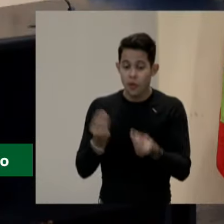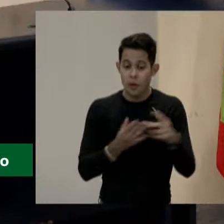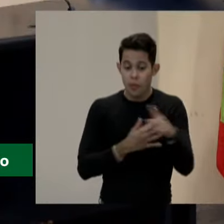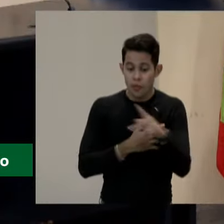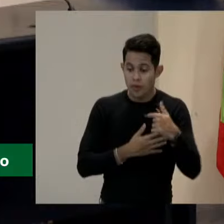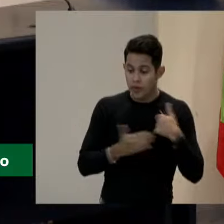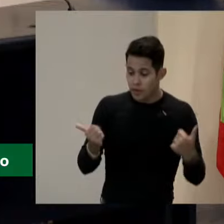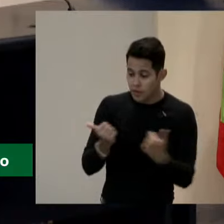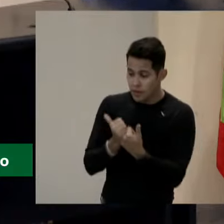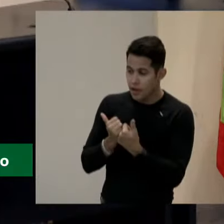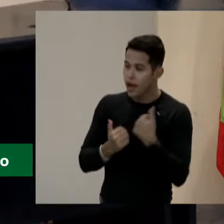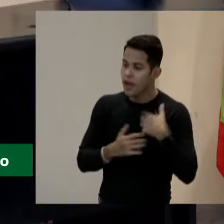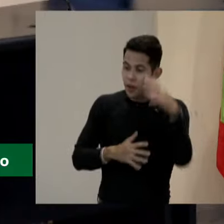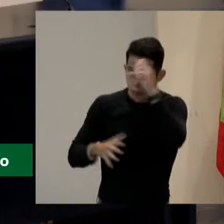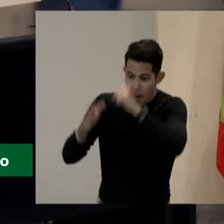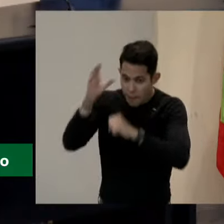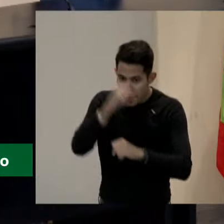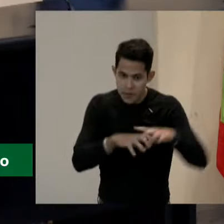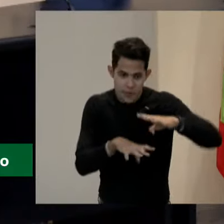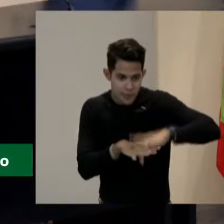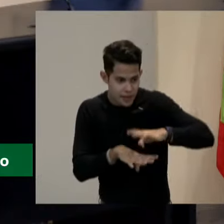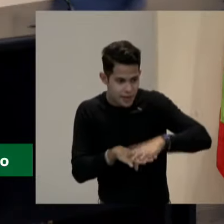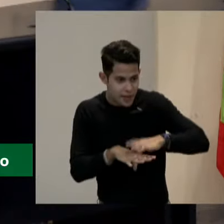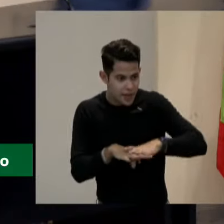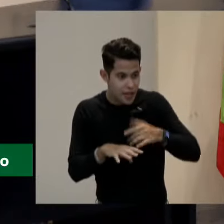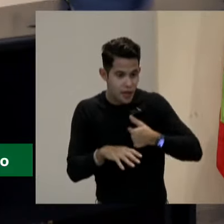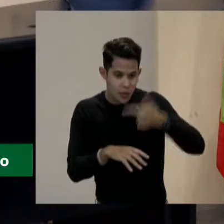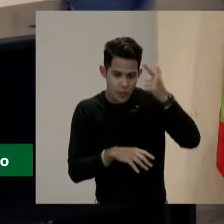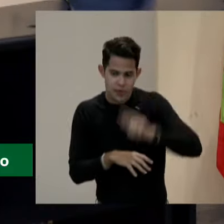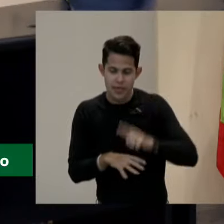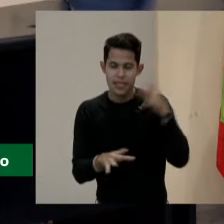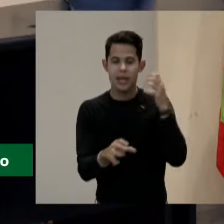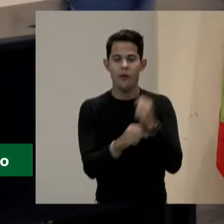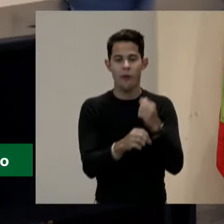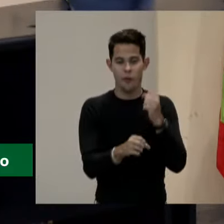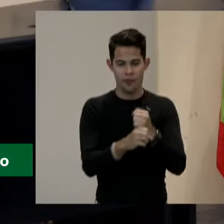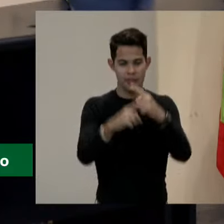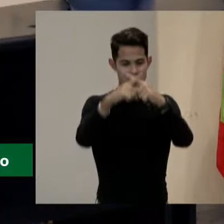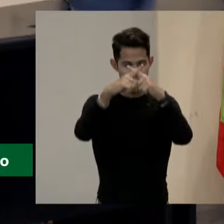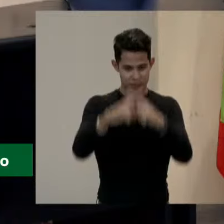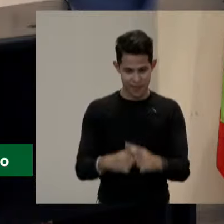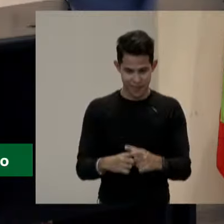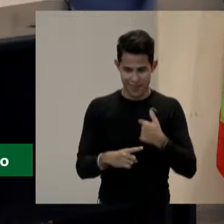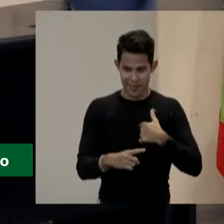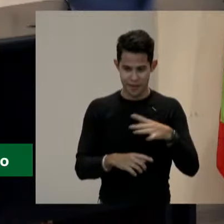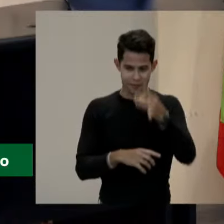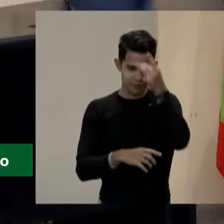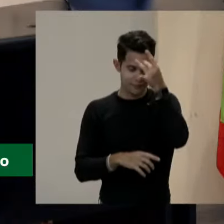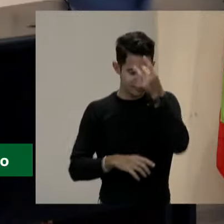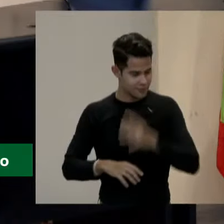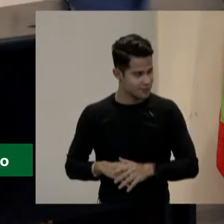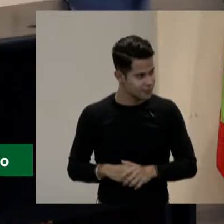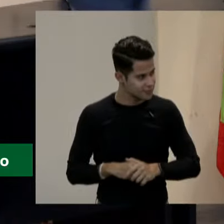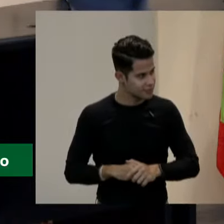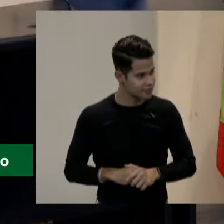aprendo. Aí eu aprendi matemática. Eu decorei a tabuada. Se eu era inteligente, porque eu escrevi